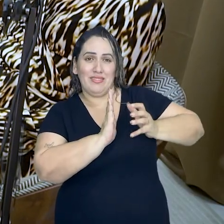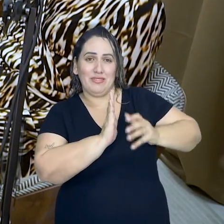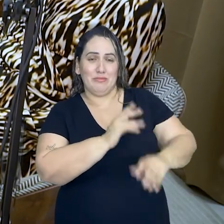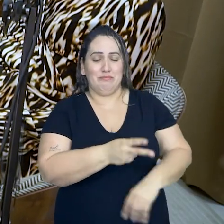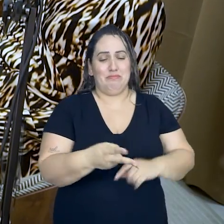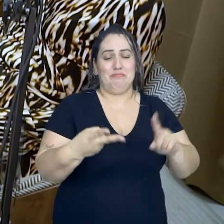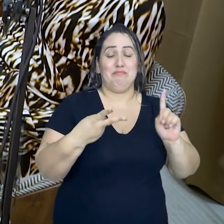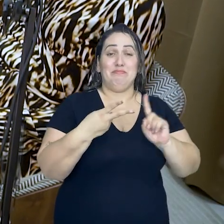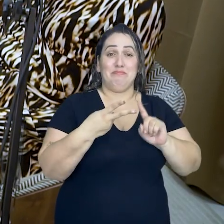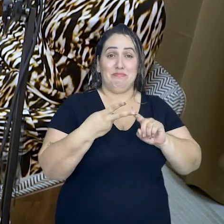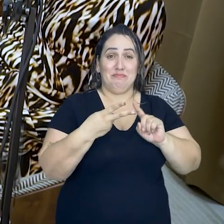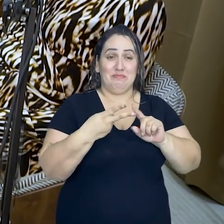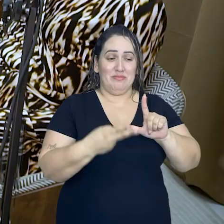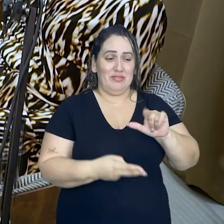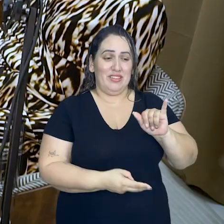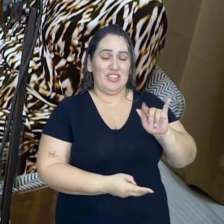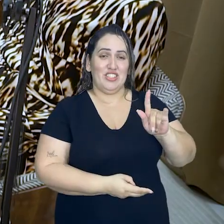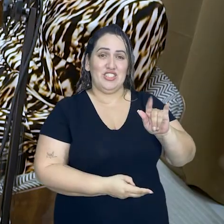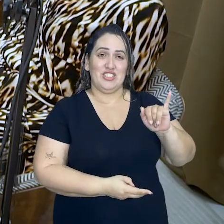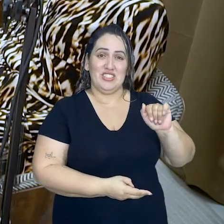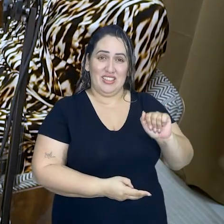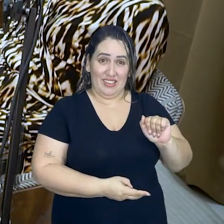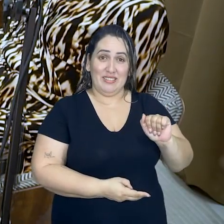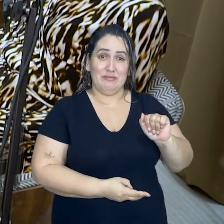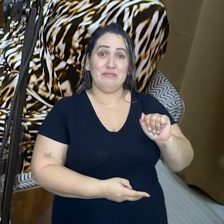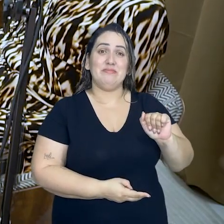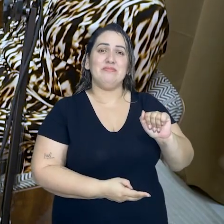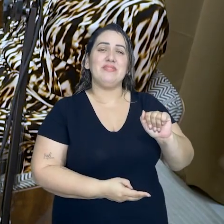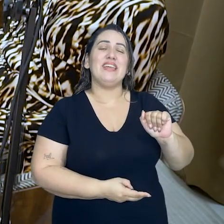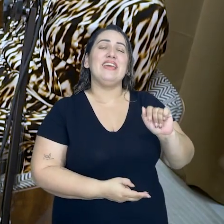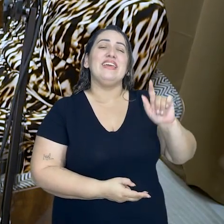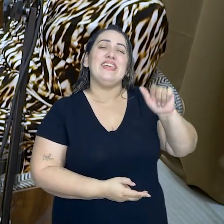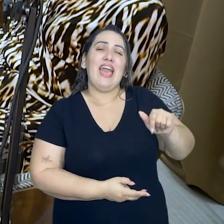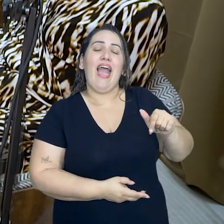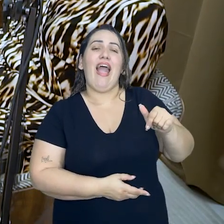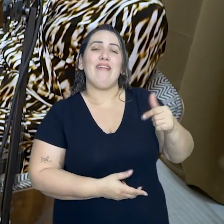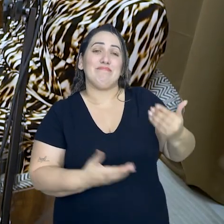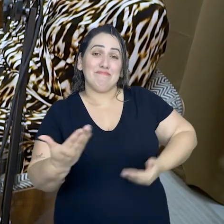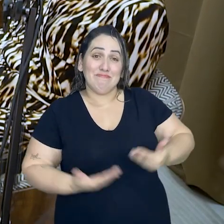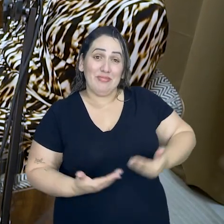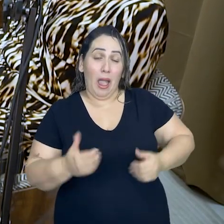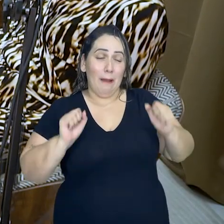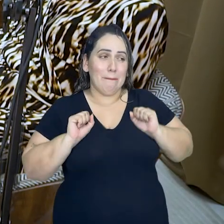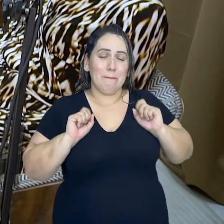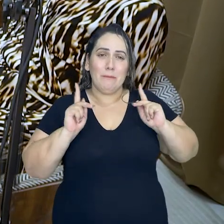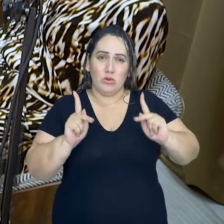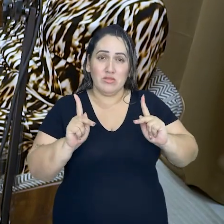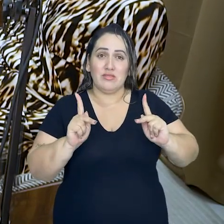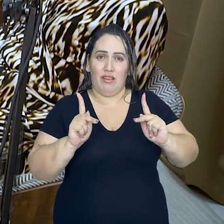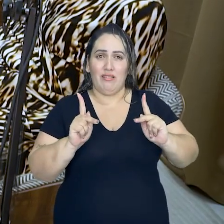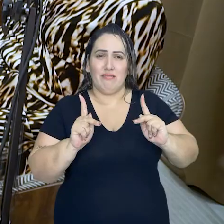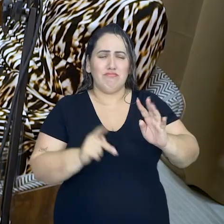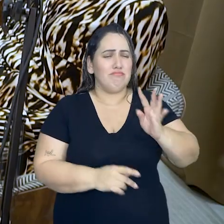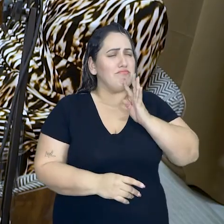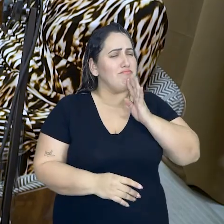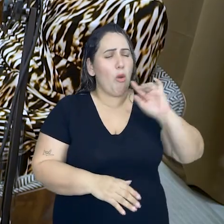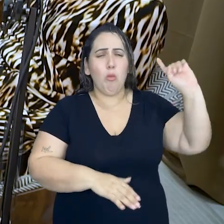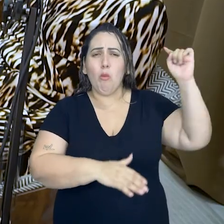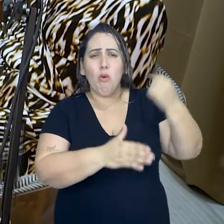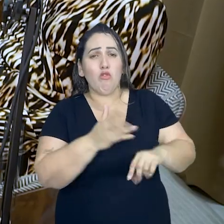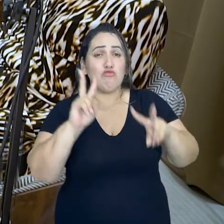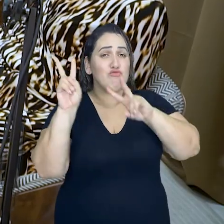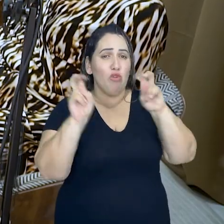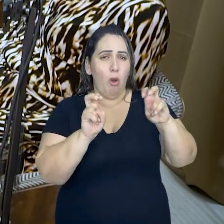E Lígia Limeira, que é servidora aposentada do TRE, consultora em contas eleitorais, é professora, é